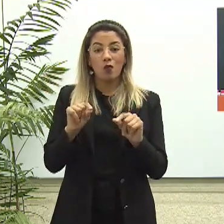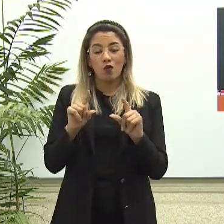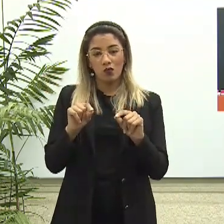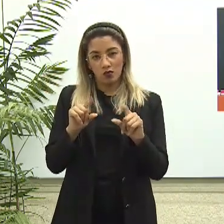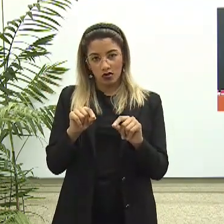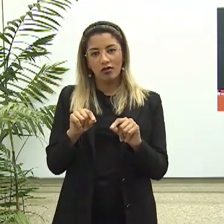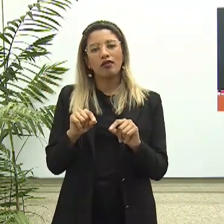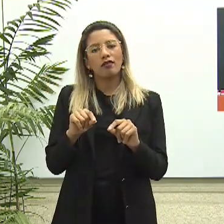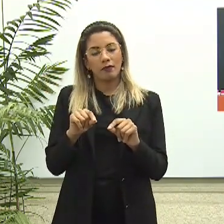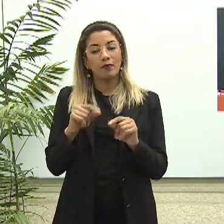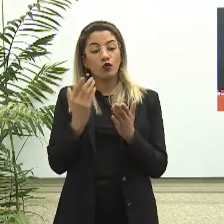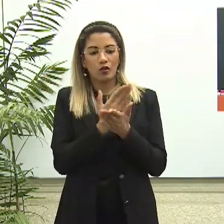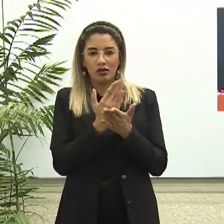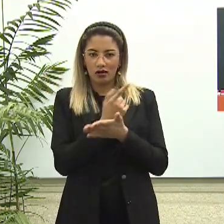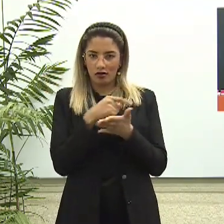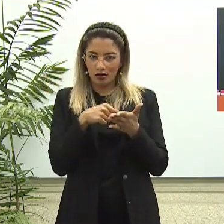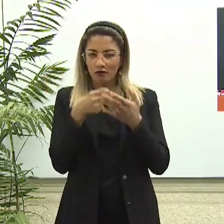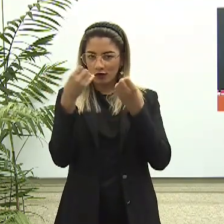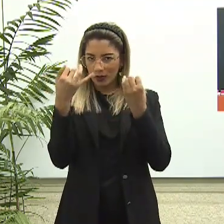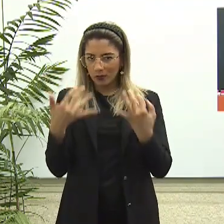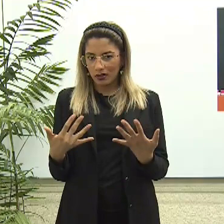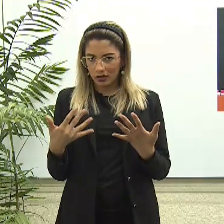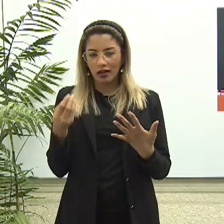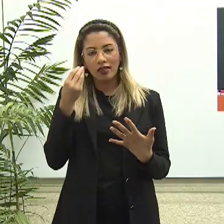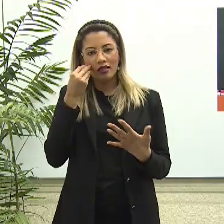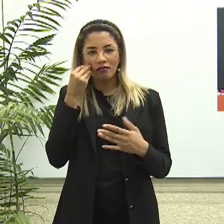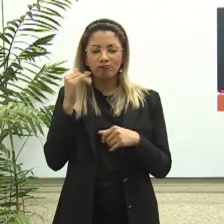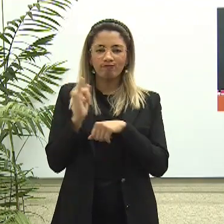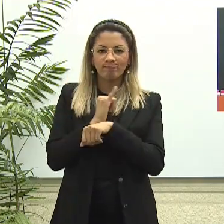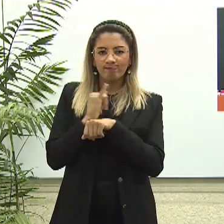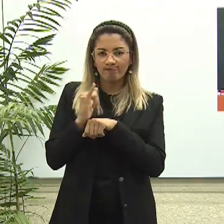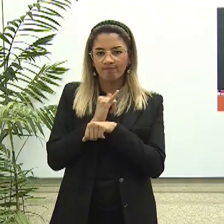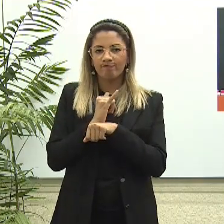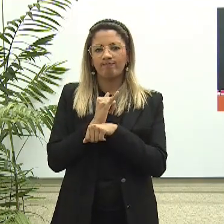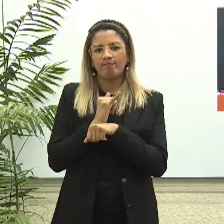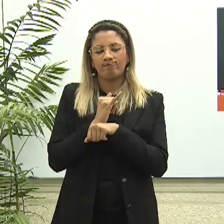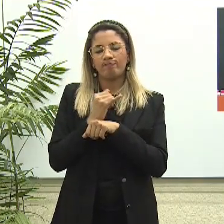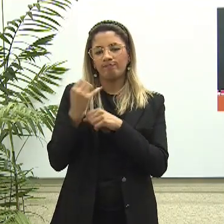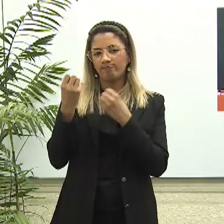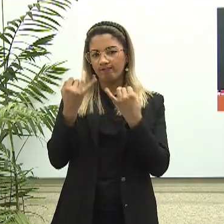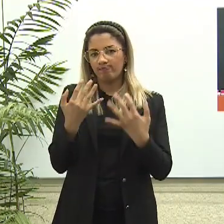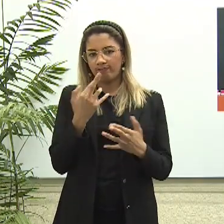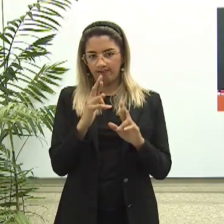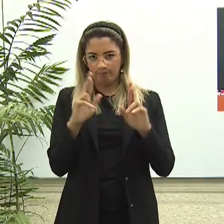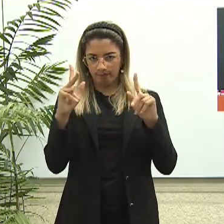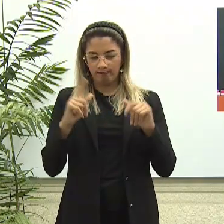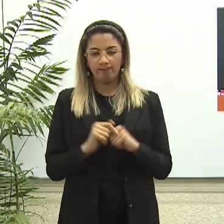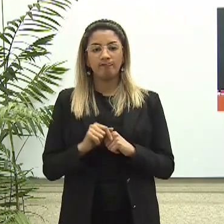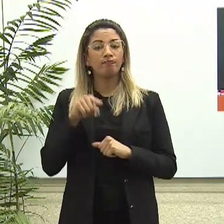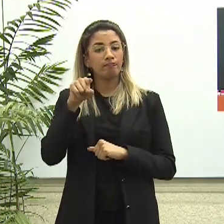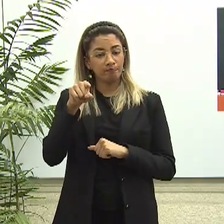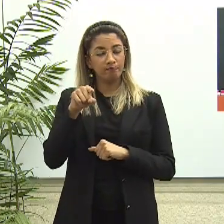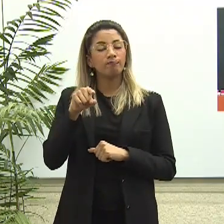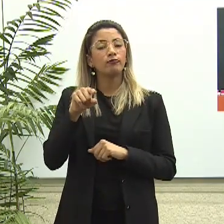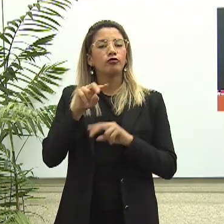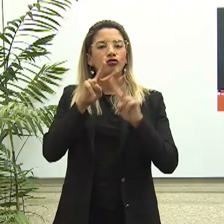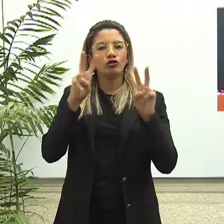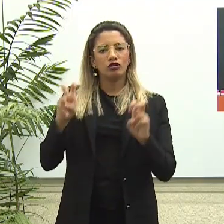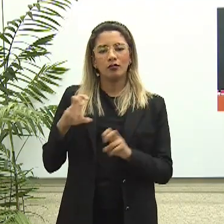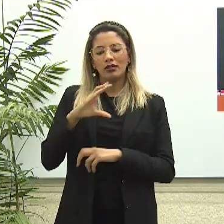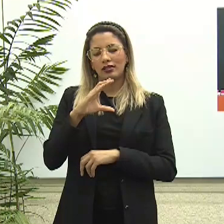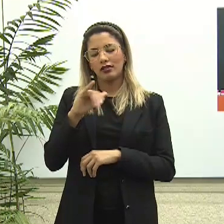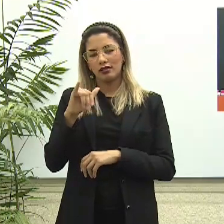apontar um caminho eh um pouco diferente e a máxima dessa literatura cyberpunk na época era